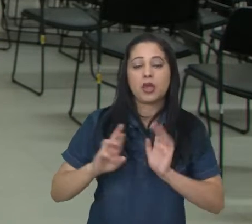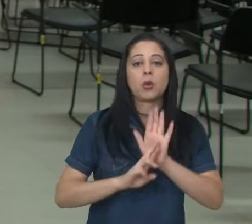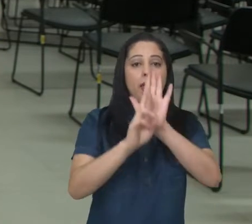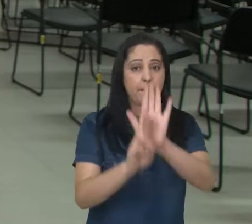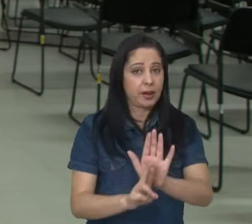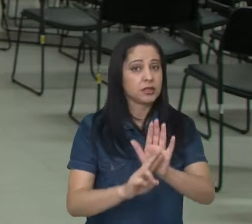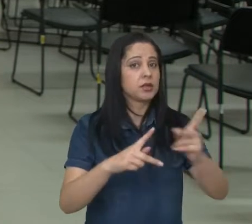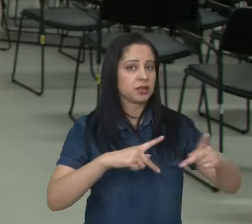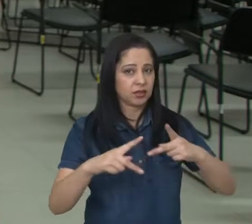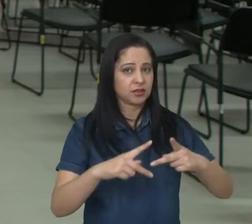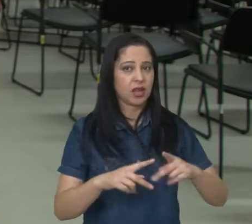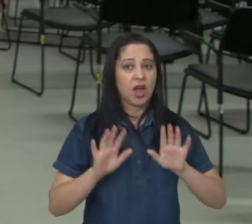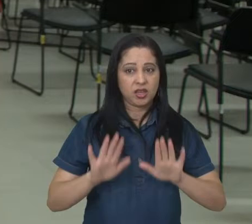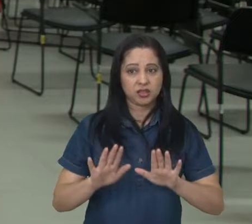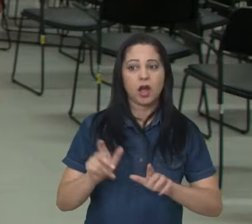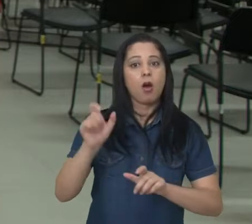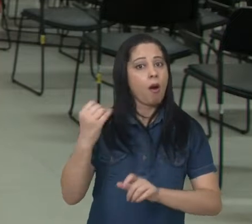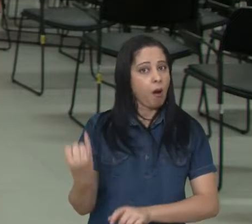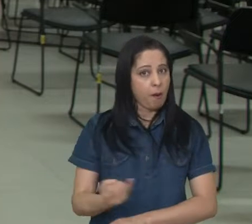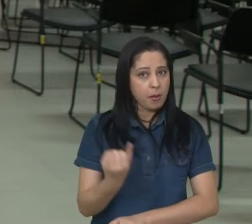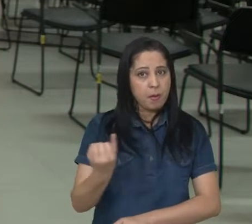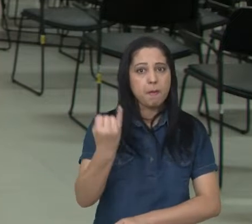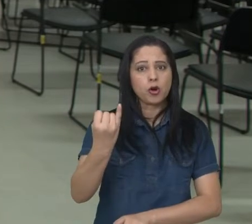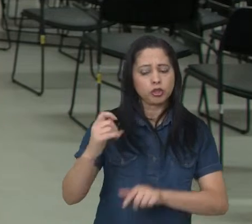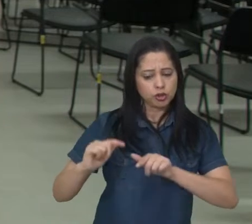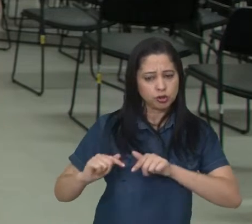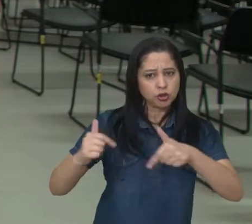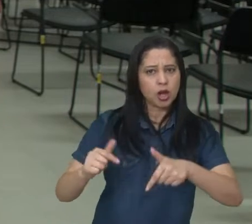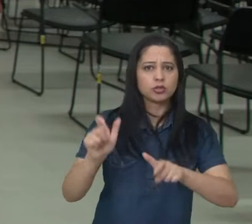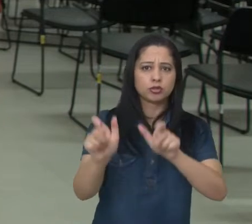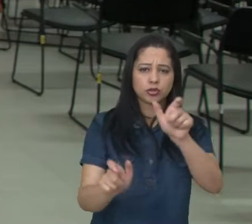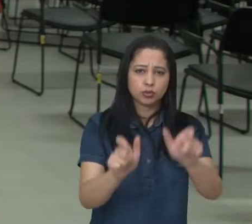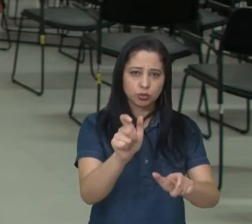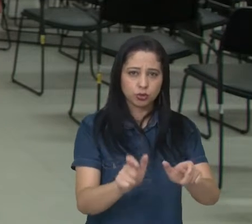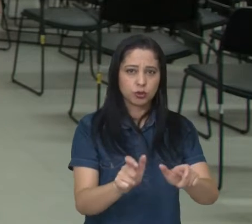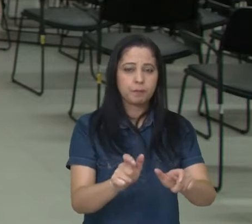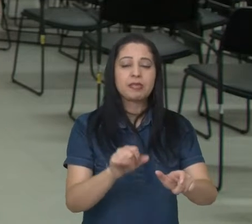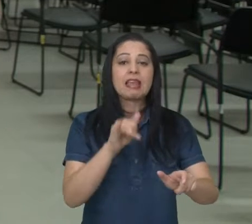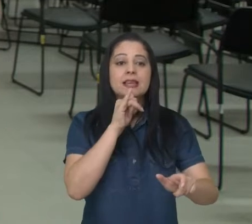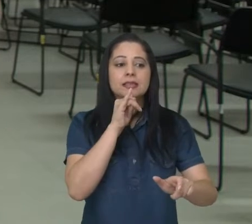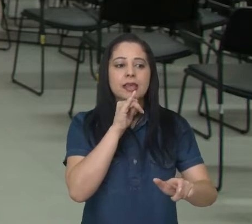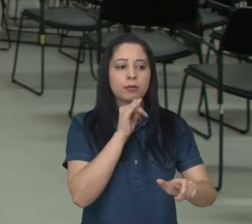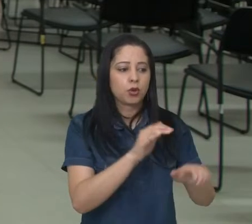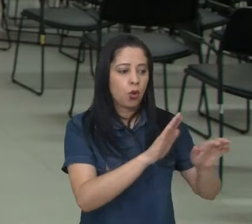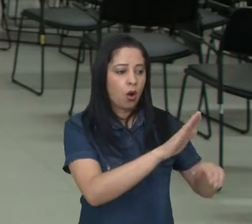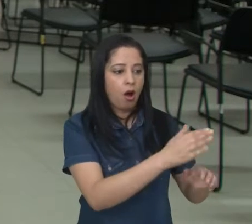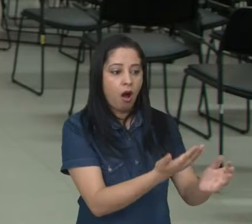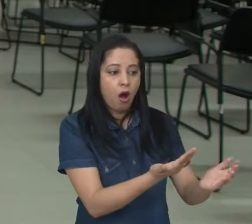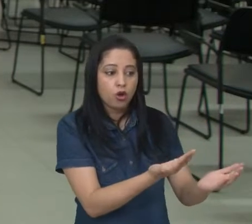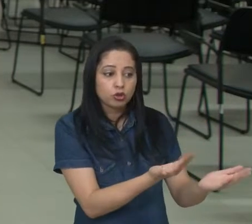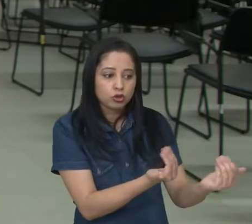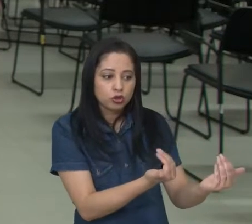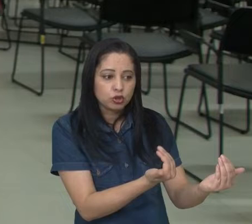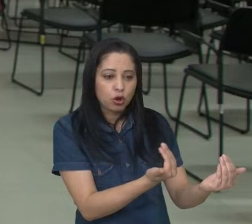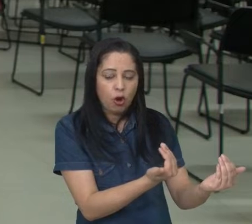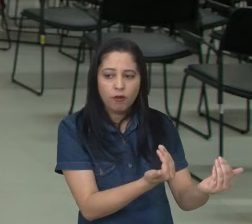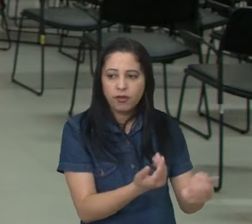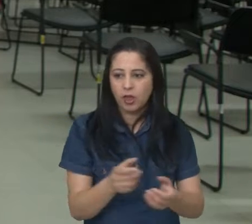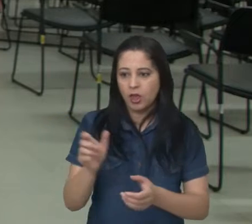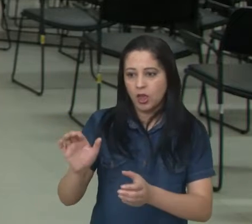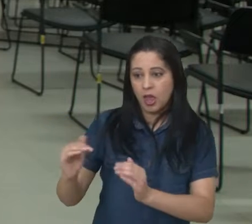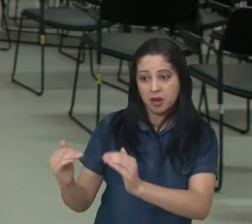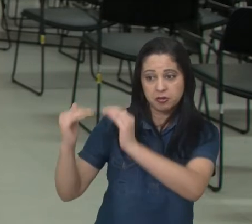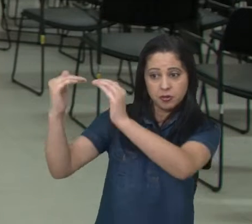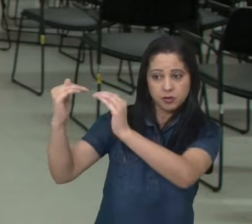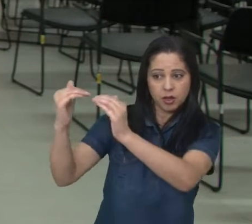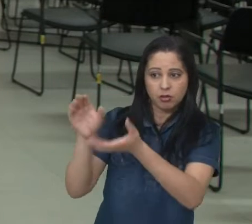participando, representando a cidade. Então é um legado muito importante. Os mais novos sempre se espelham nos mais